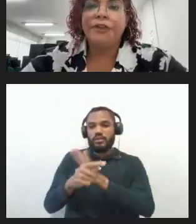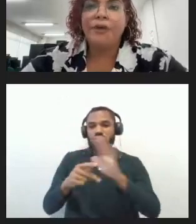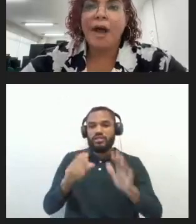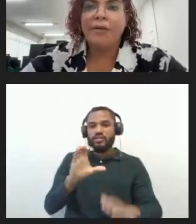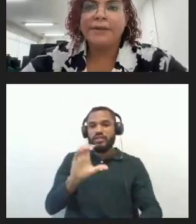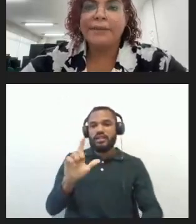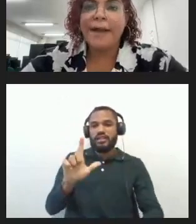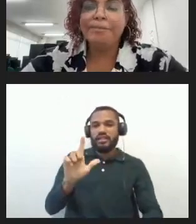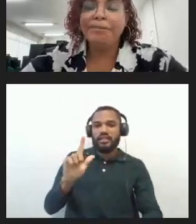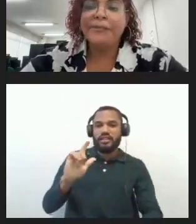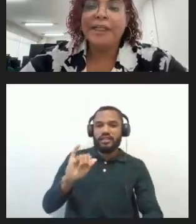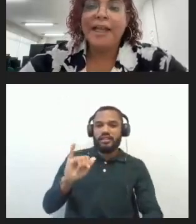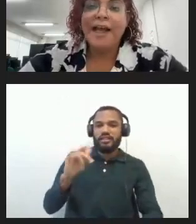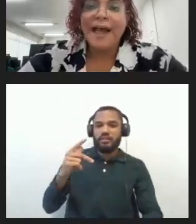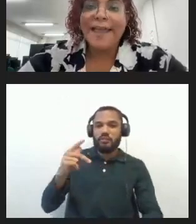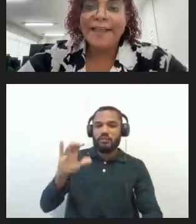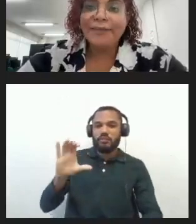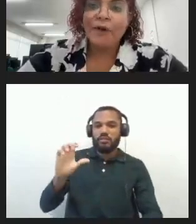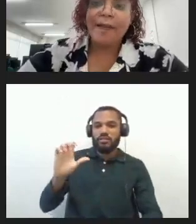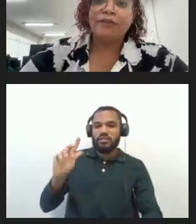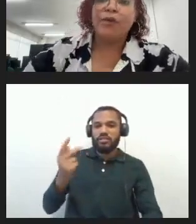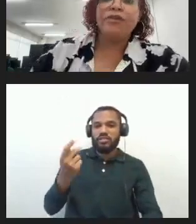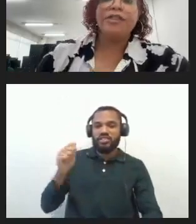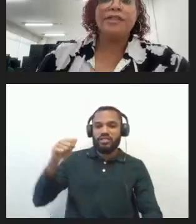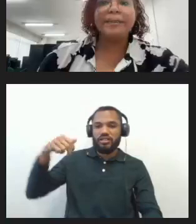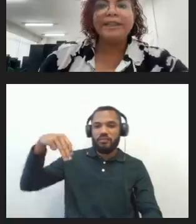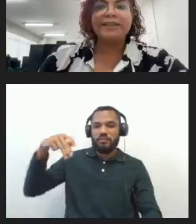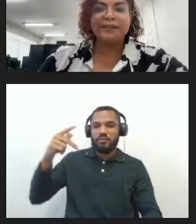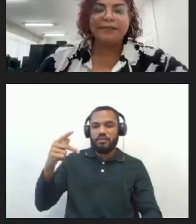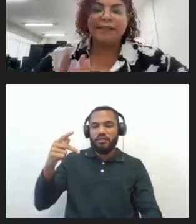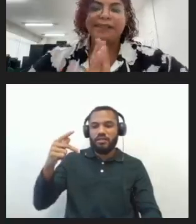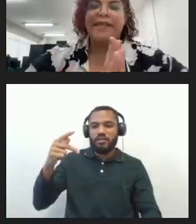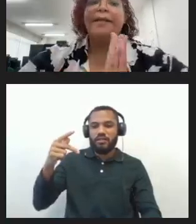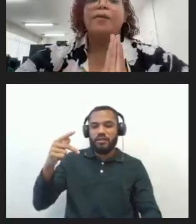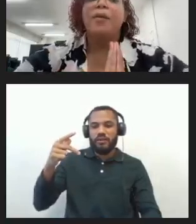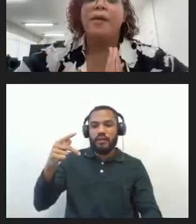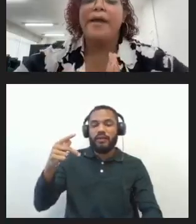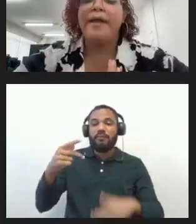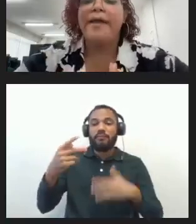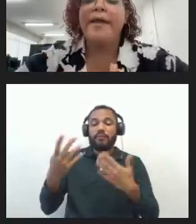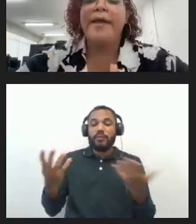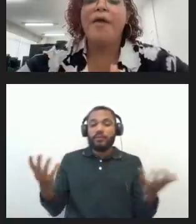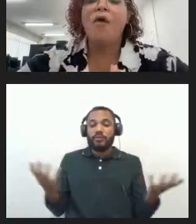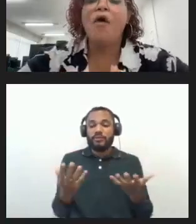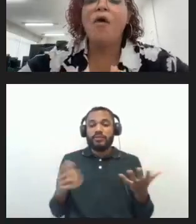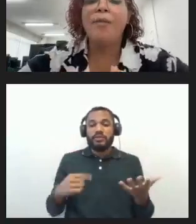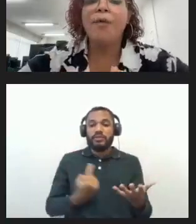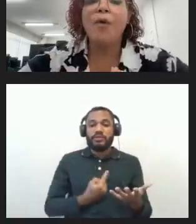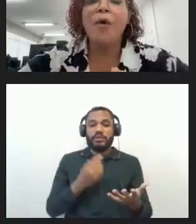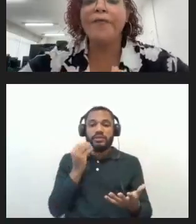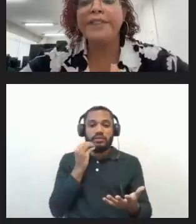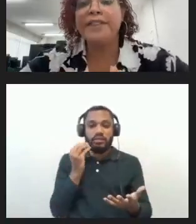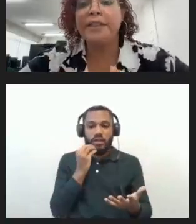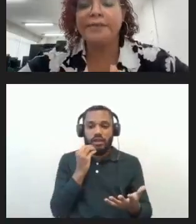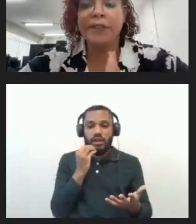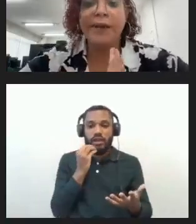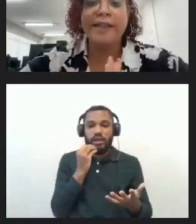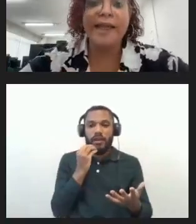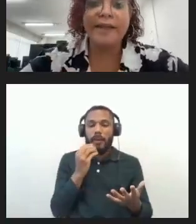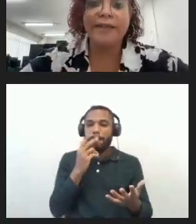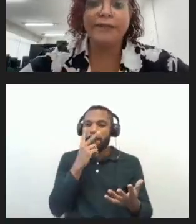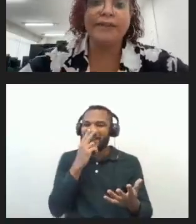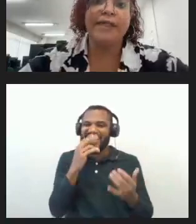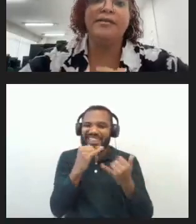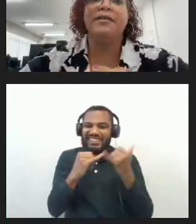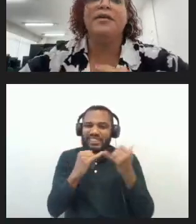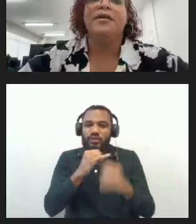criação de videoaulas, tá? Esse formato hoje a gente está pensando em fazer como oficina. Então,